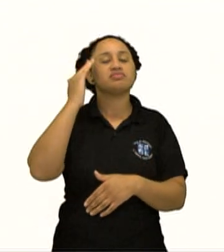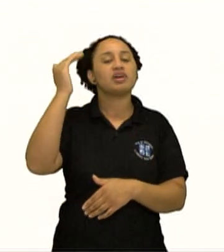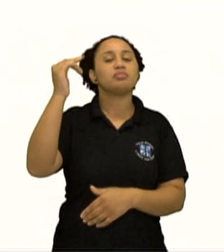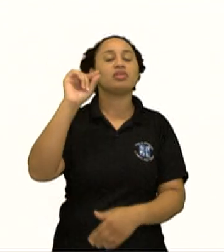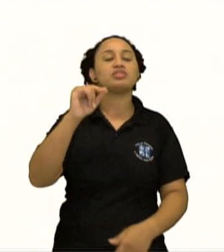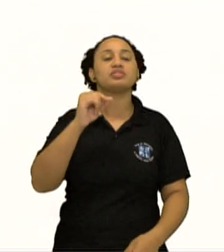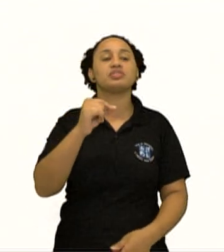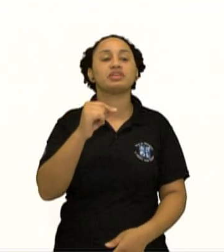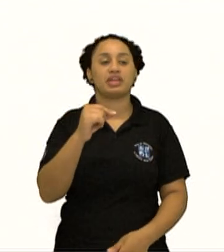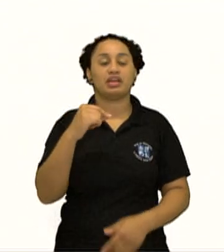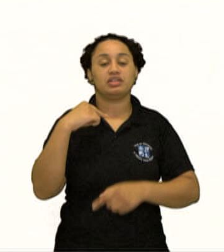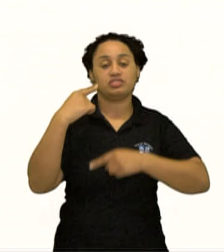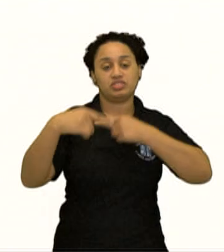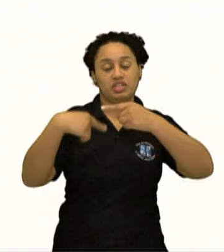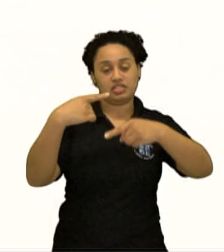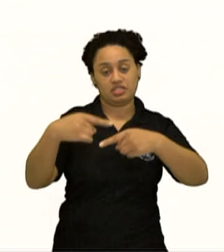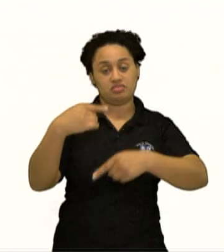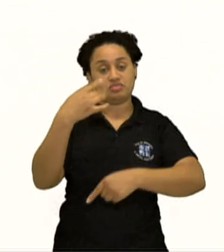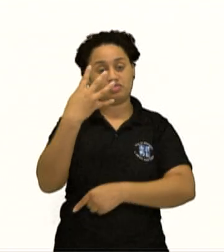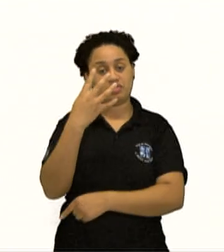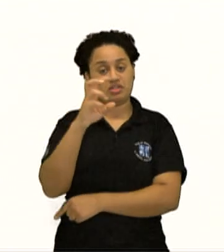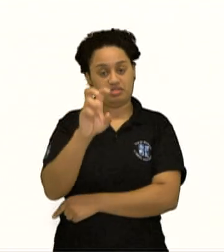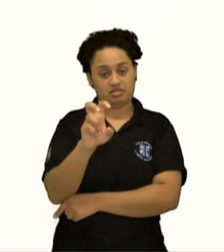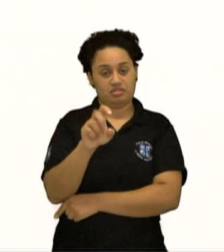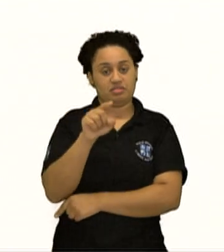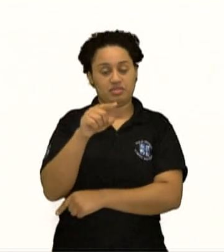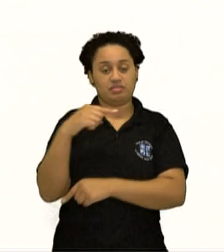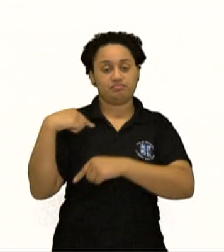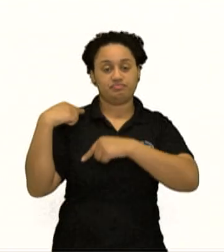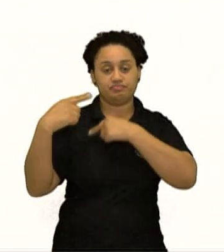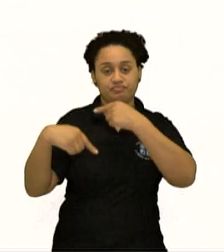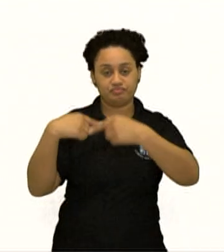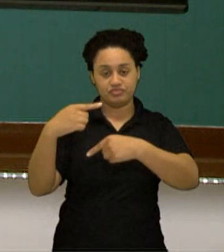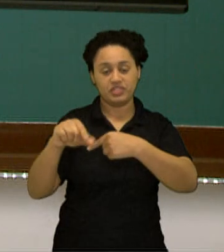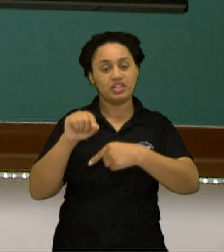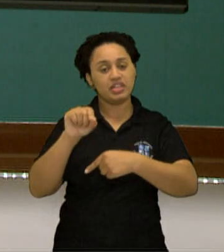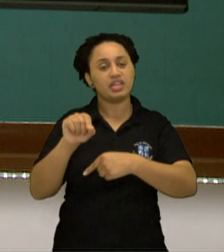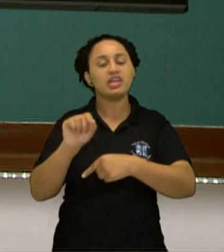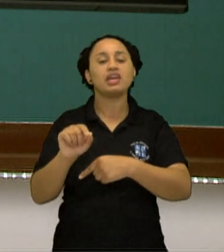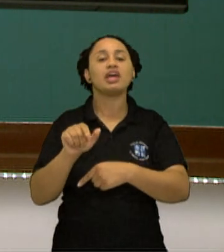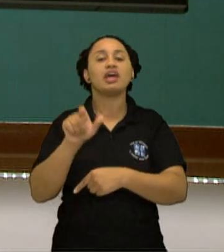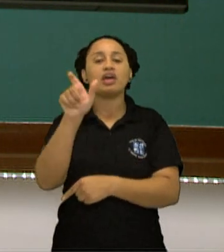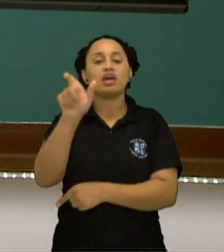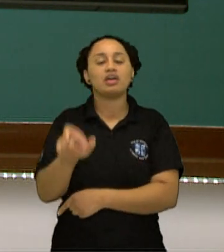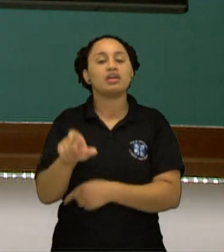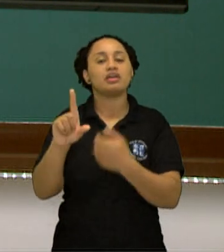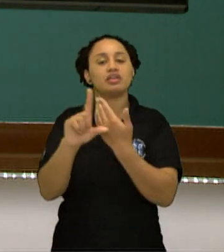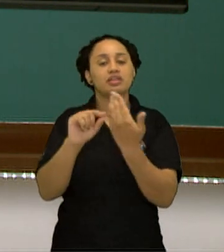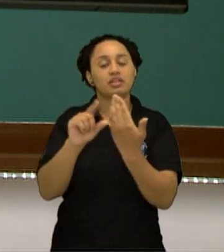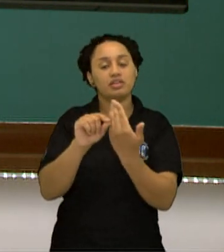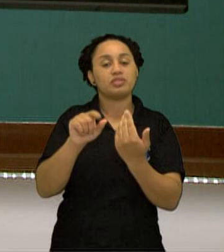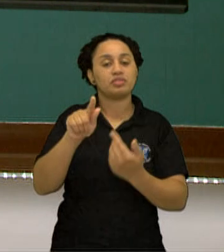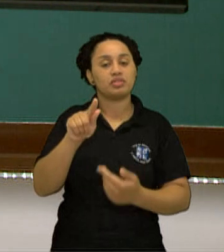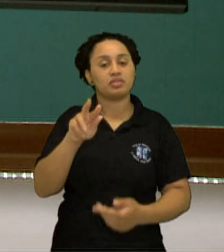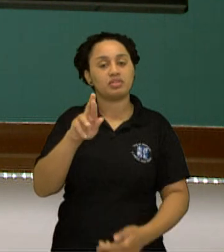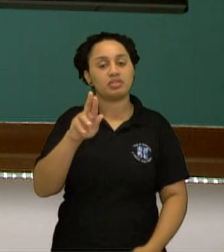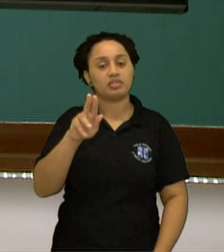de 45, e é nessa geração de 45 que fez parte o autor Guimarães